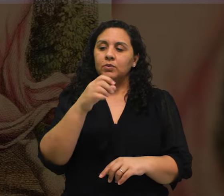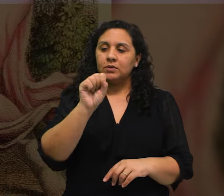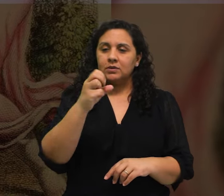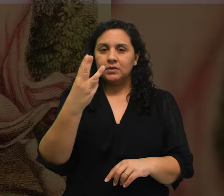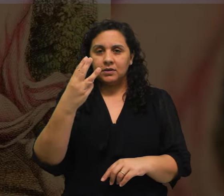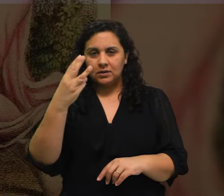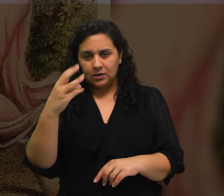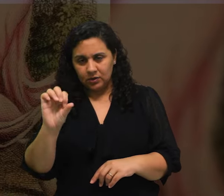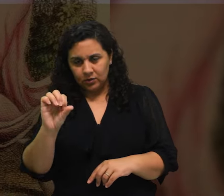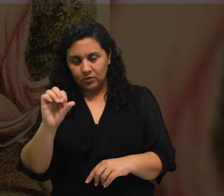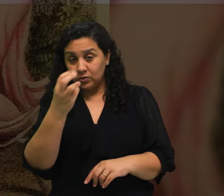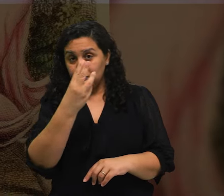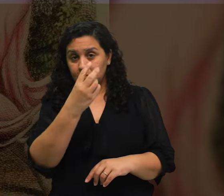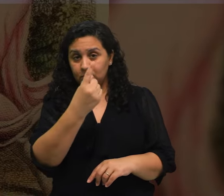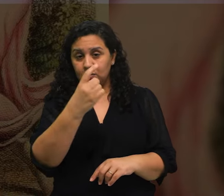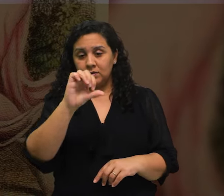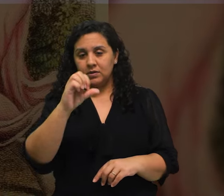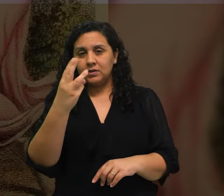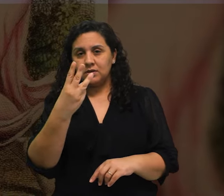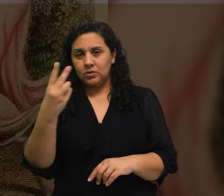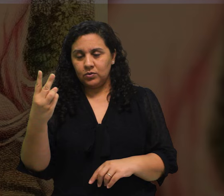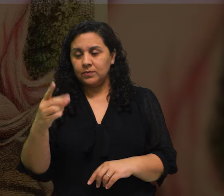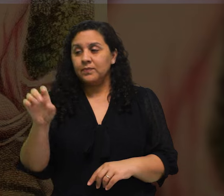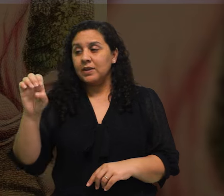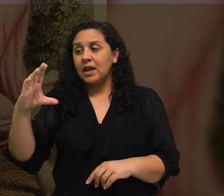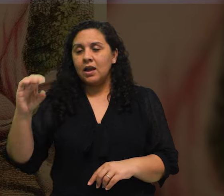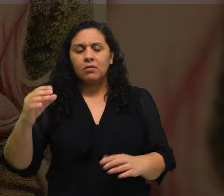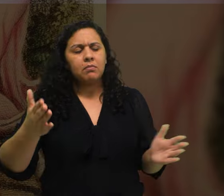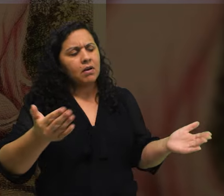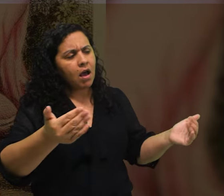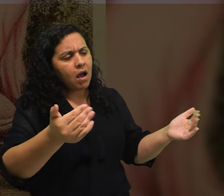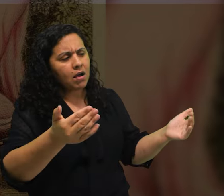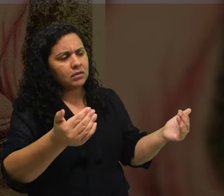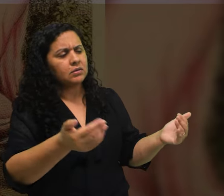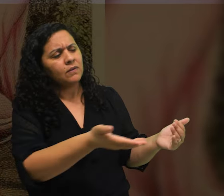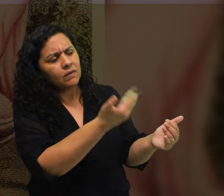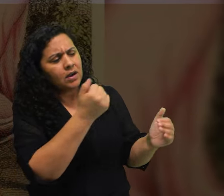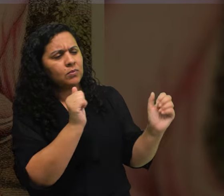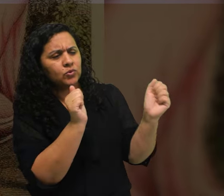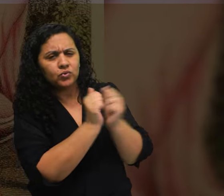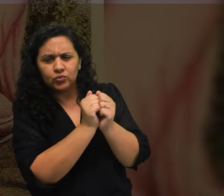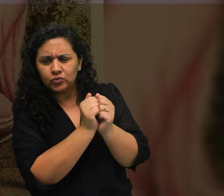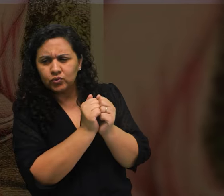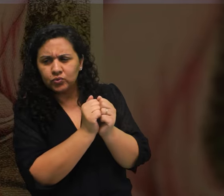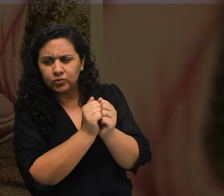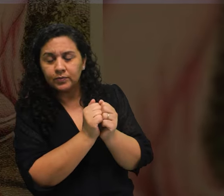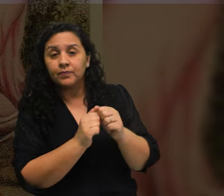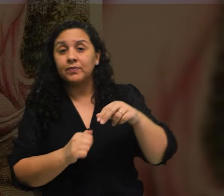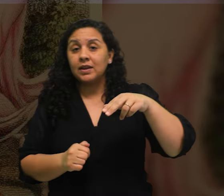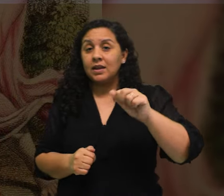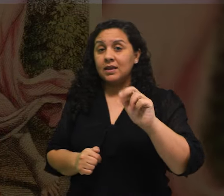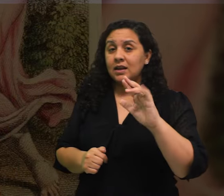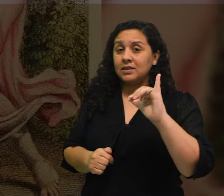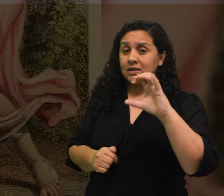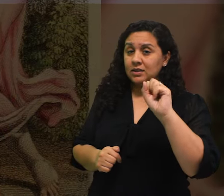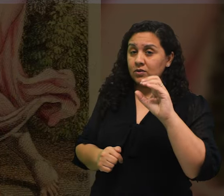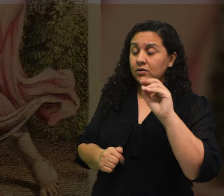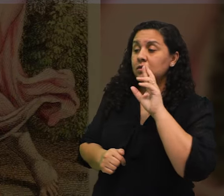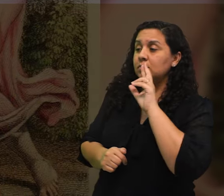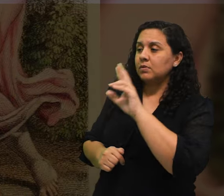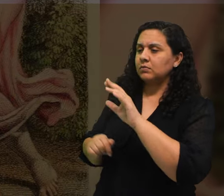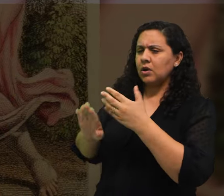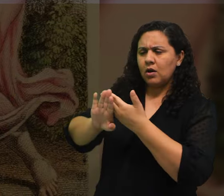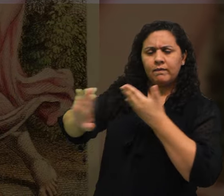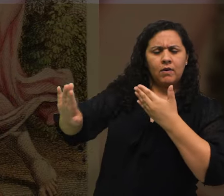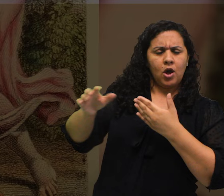1832. Eco, com os braços estendidos para Narciso: vamos ficar juntos. Narciso